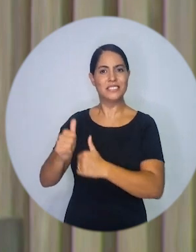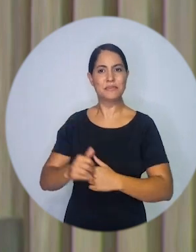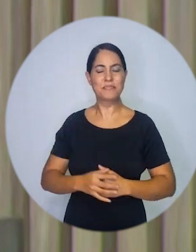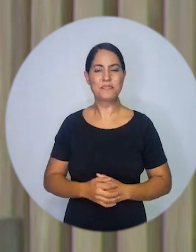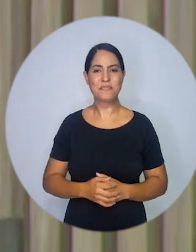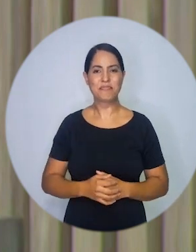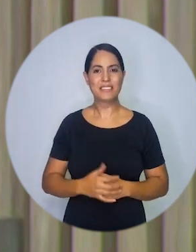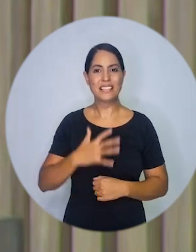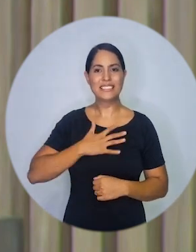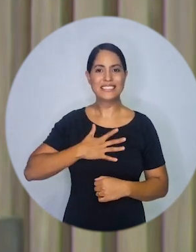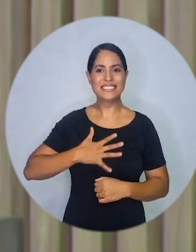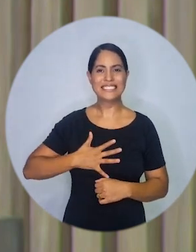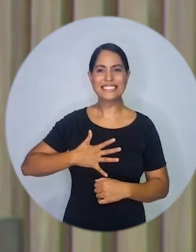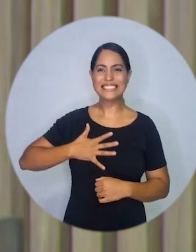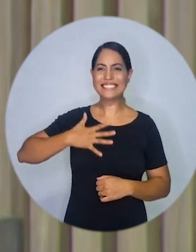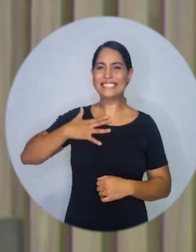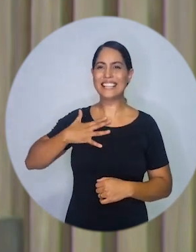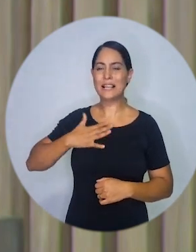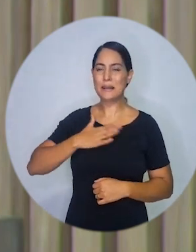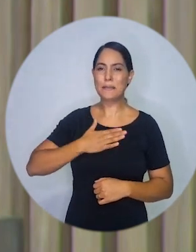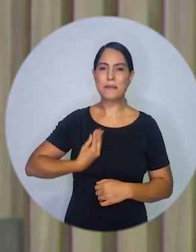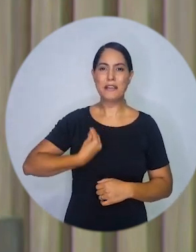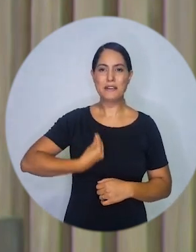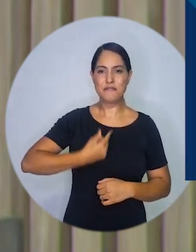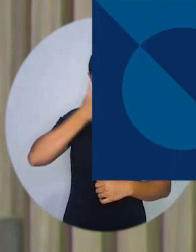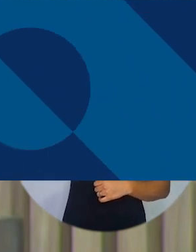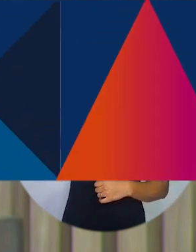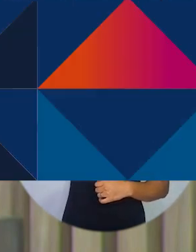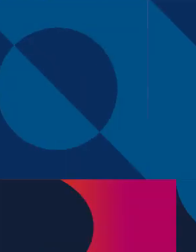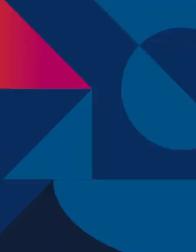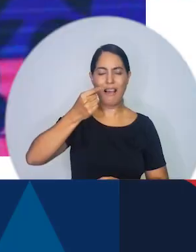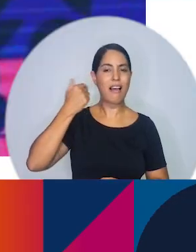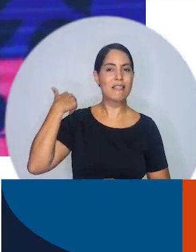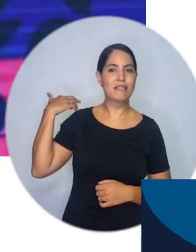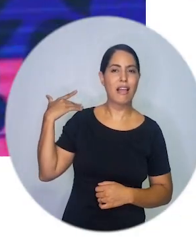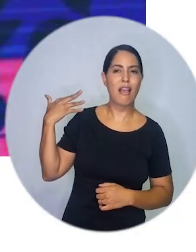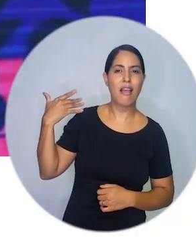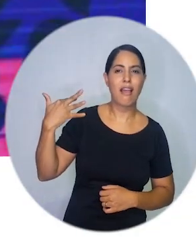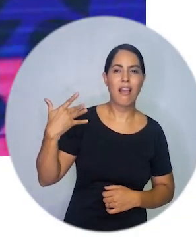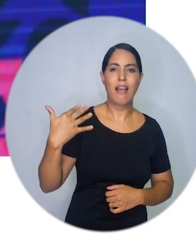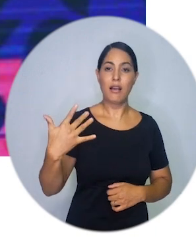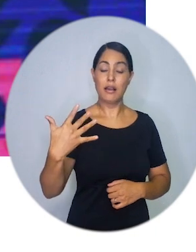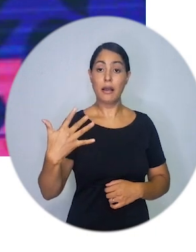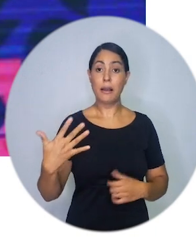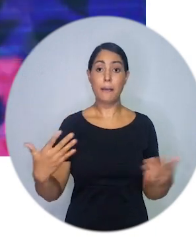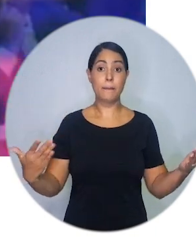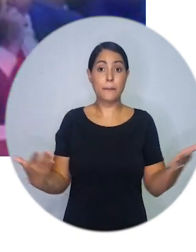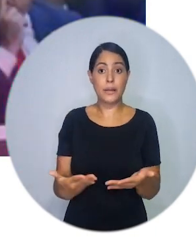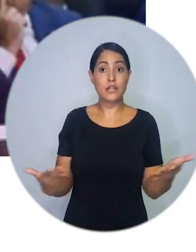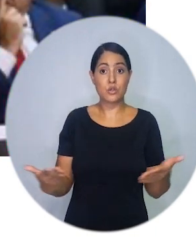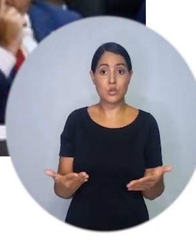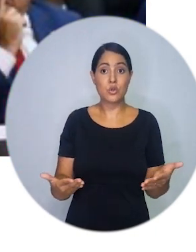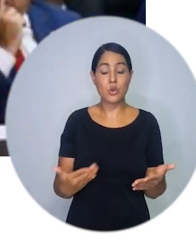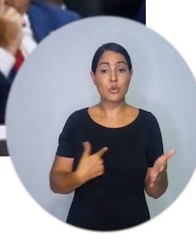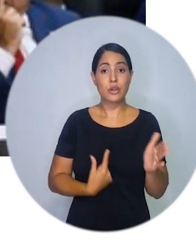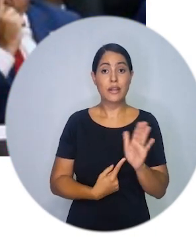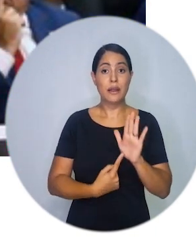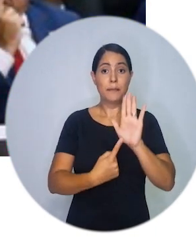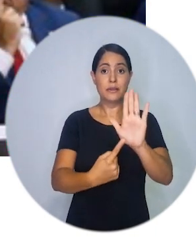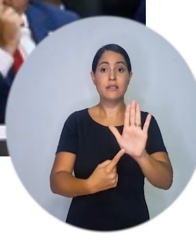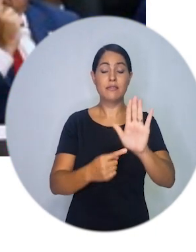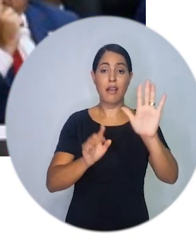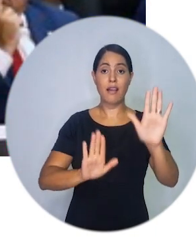muito orgulho da caminhada acadêmica, das produções científicas, mas o fator que eu gostaria de apresentar como